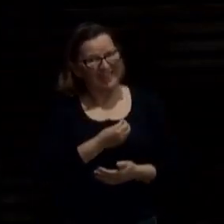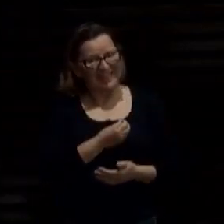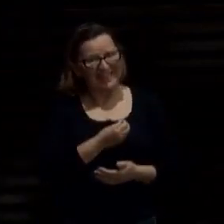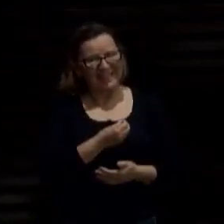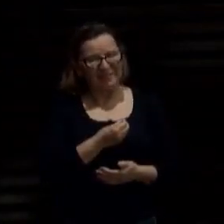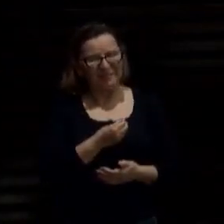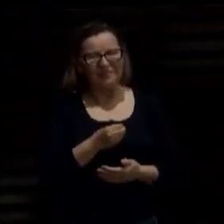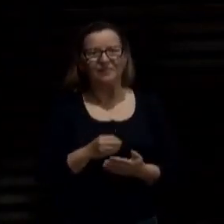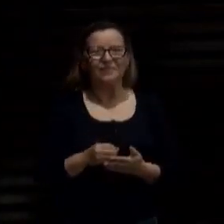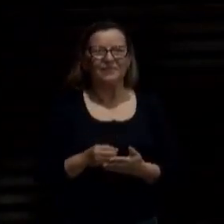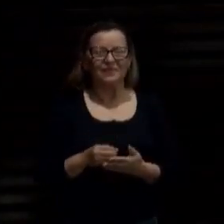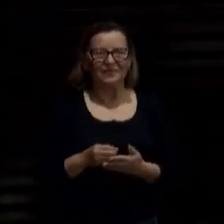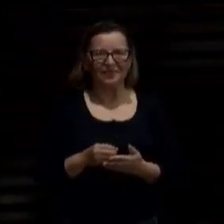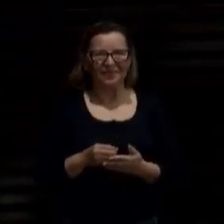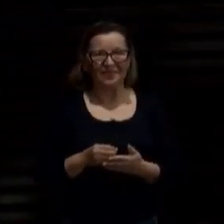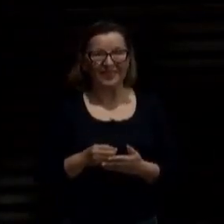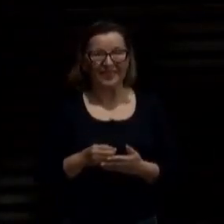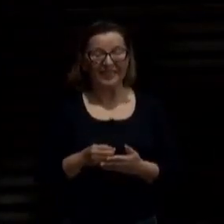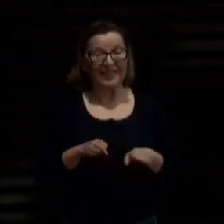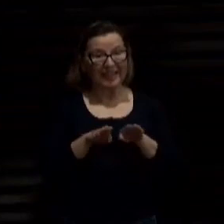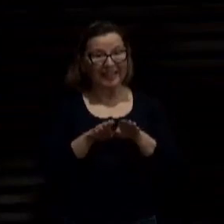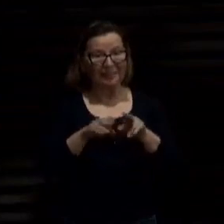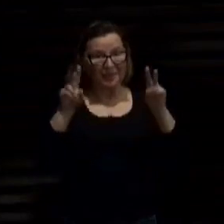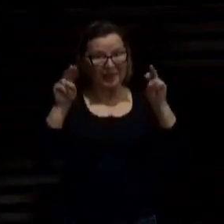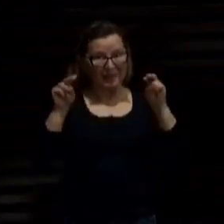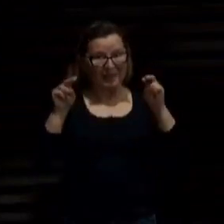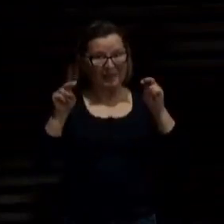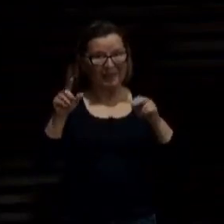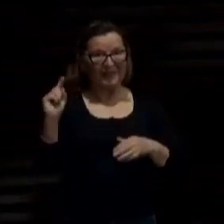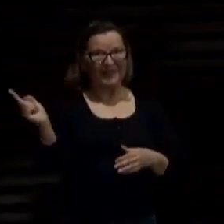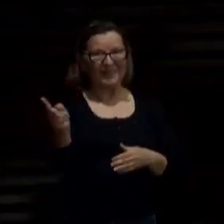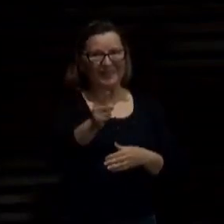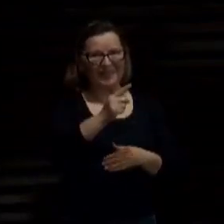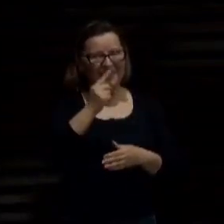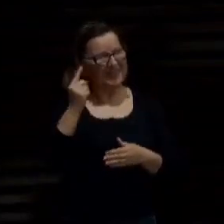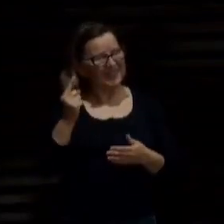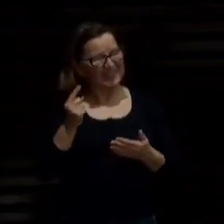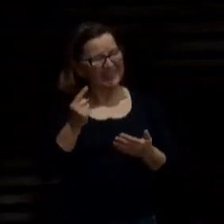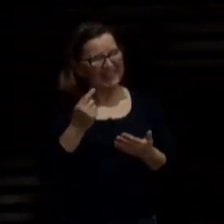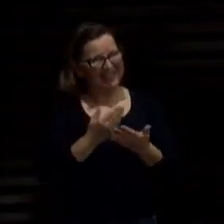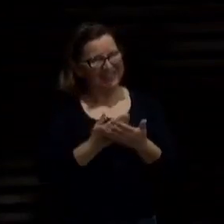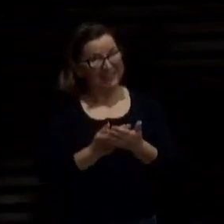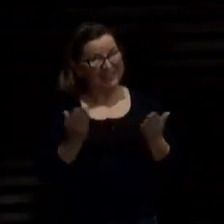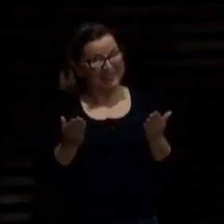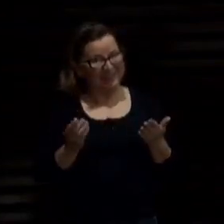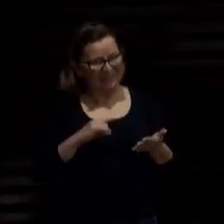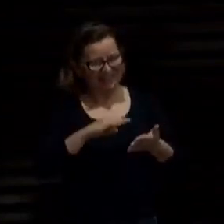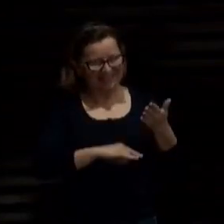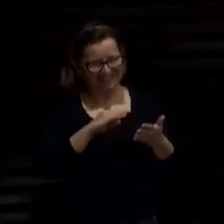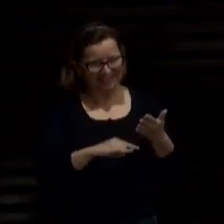E aliás, é o título do nosso boletim de hoje. Posso ter alegria em minha